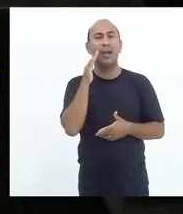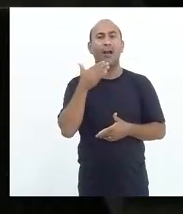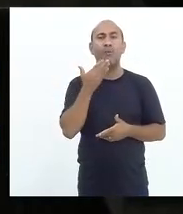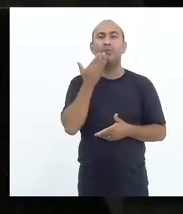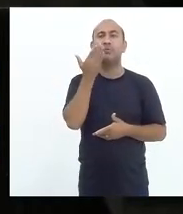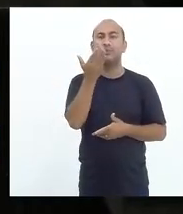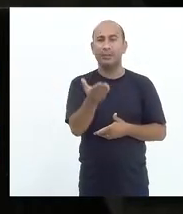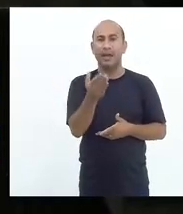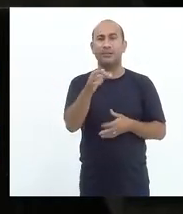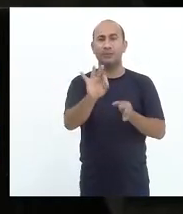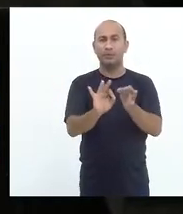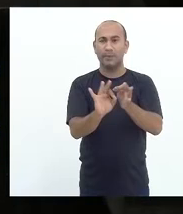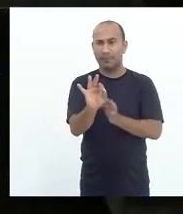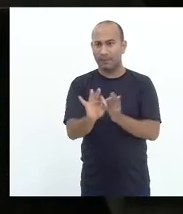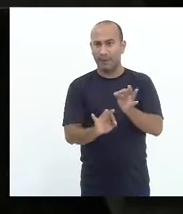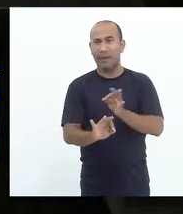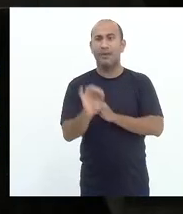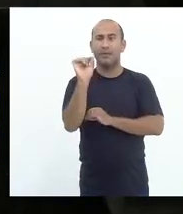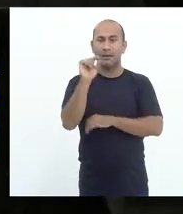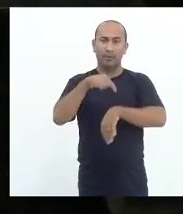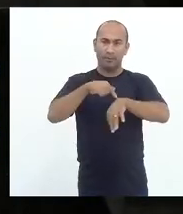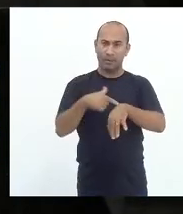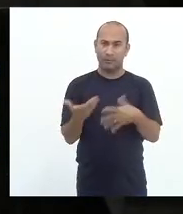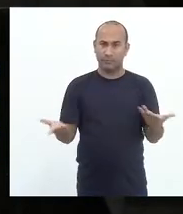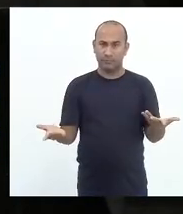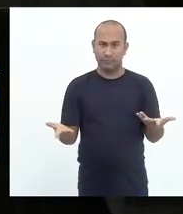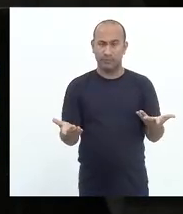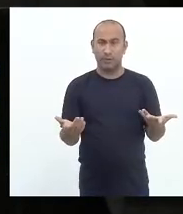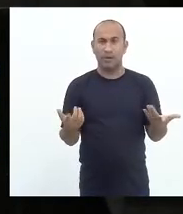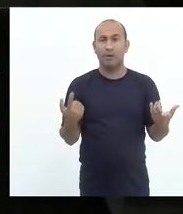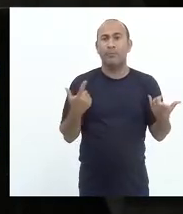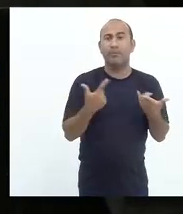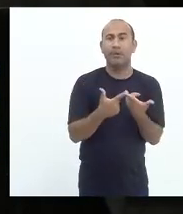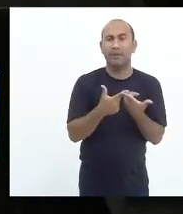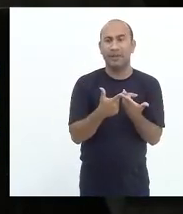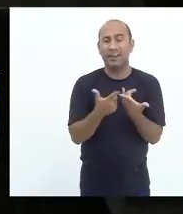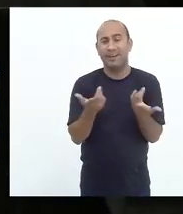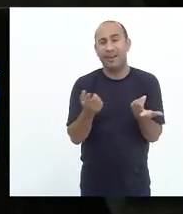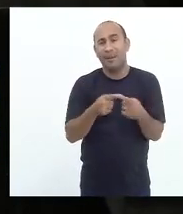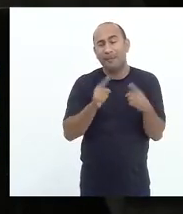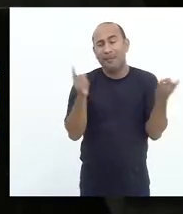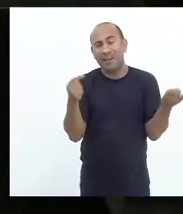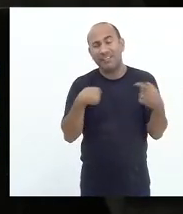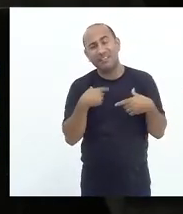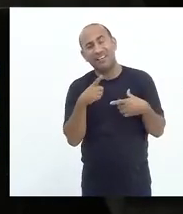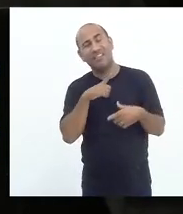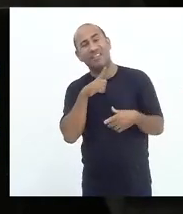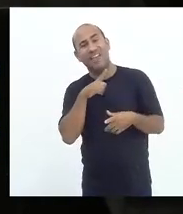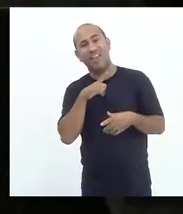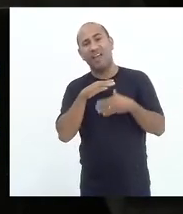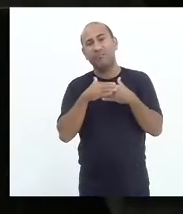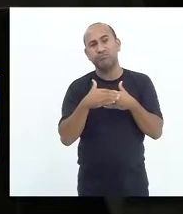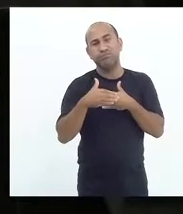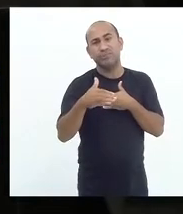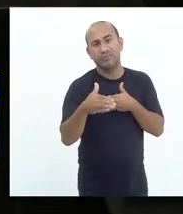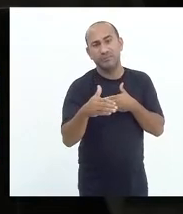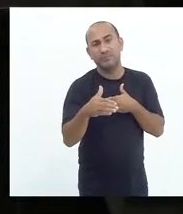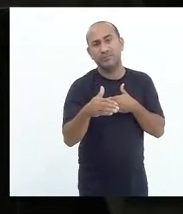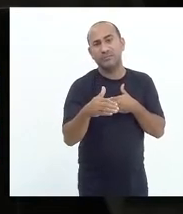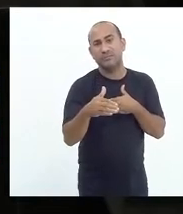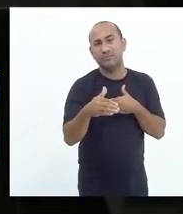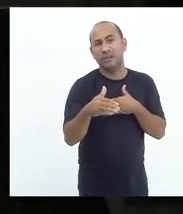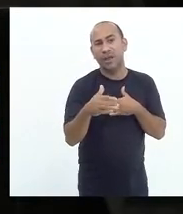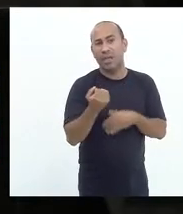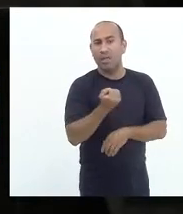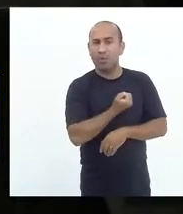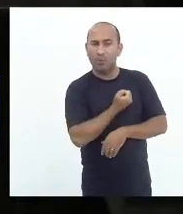oportunidade deste projeto neste momento, porque realmente, por mais que a gente tenha avançado no